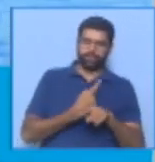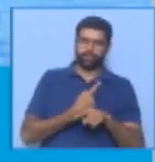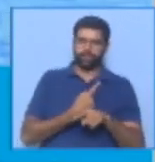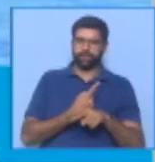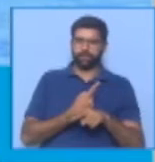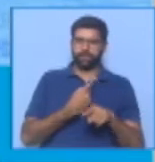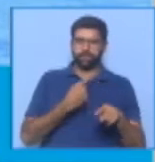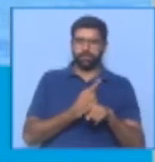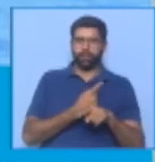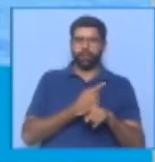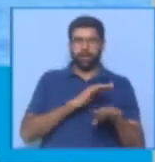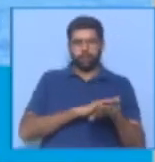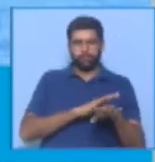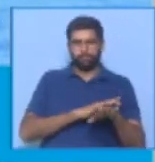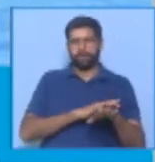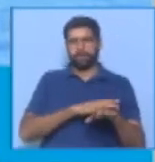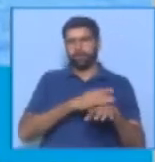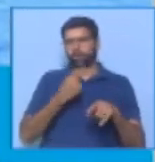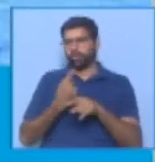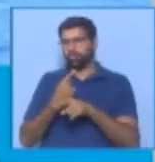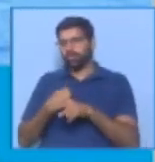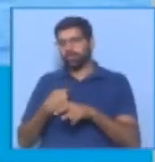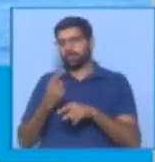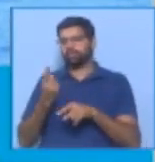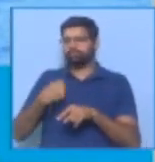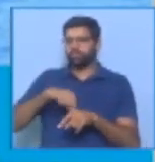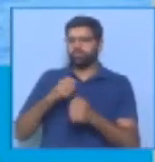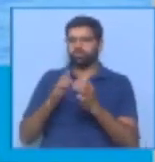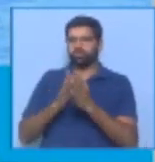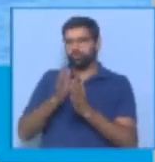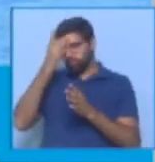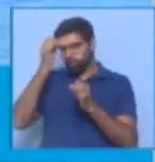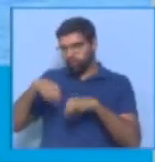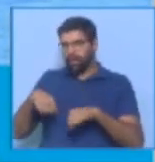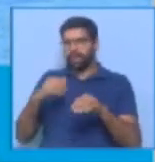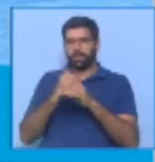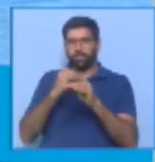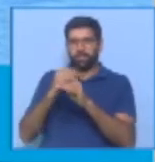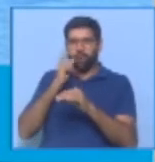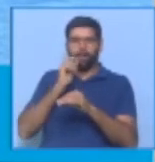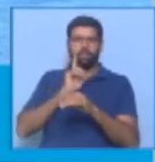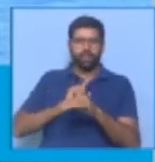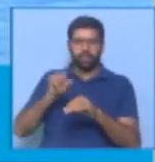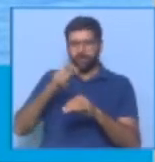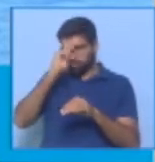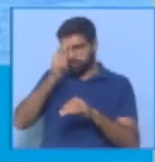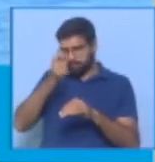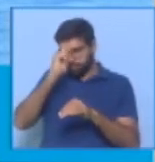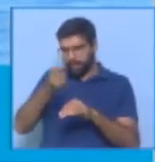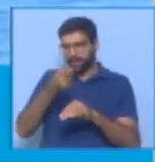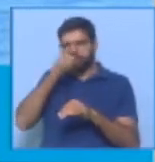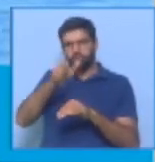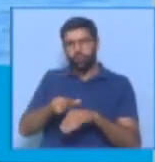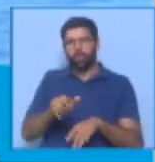e reivindicações justas, compreensíveis, com as quais todos estaremos de acordo, a igualdade radical entre homem e mulher, o respeito incondicional pela